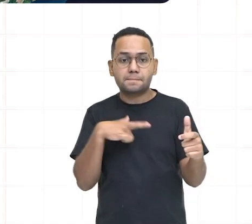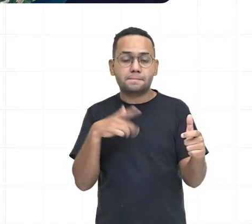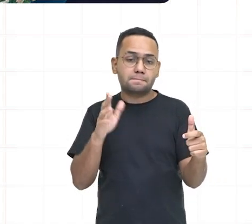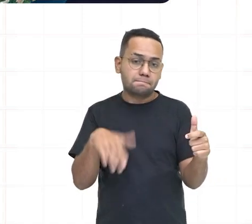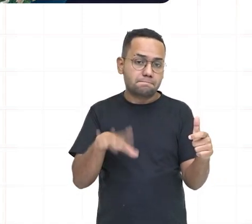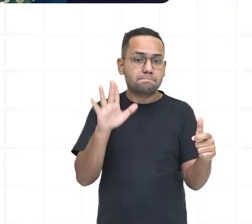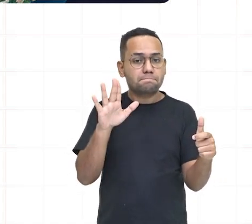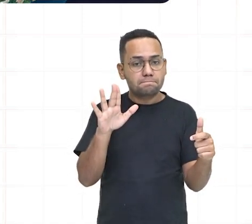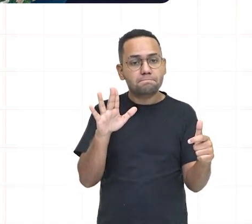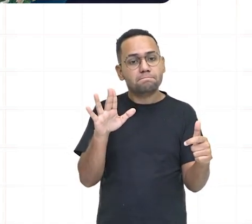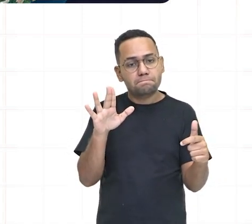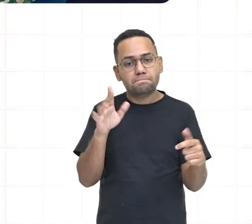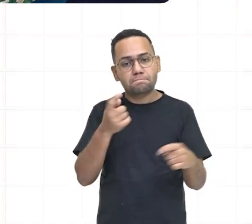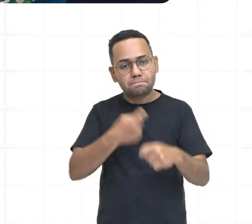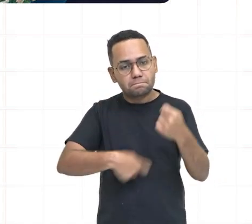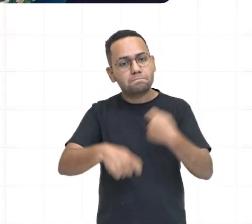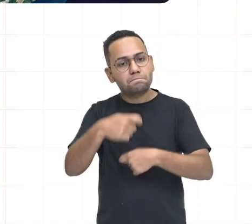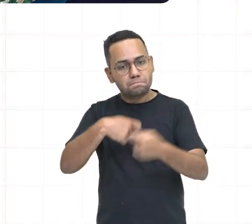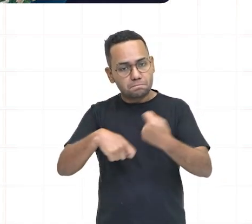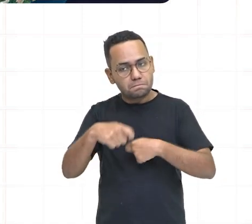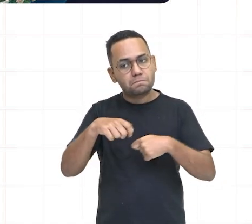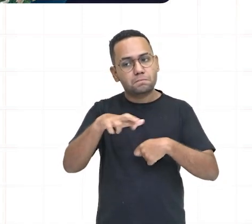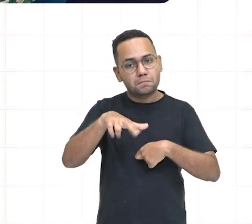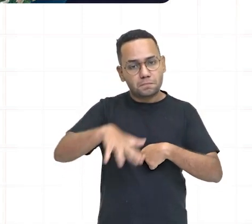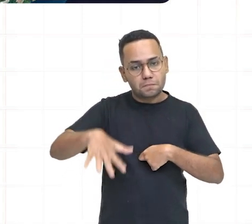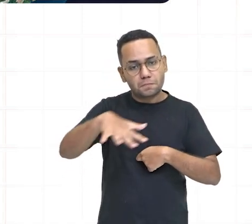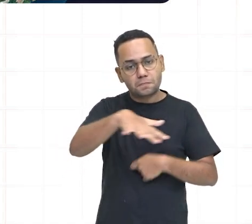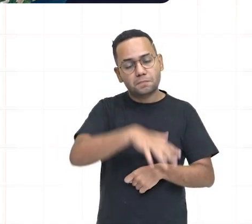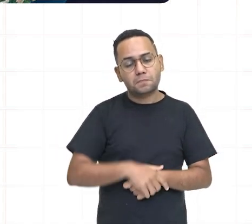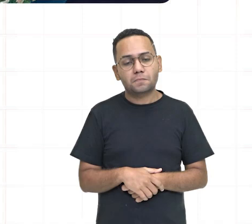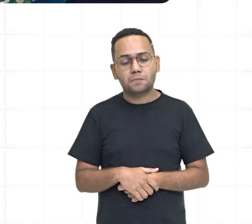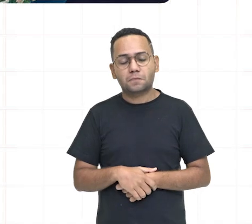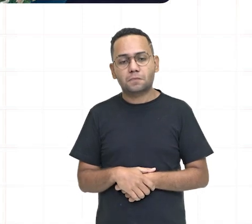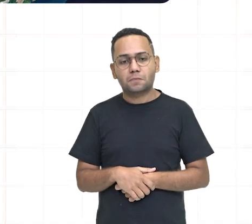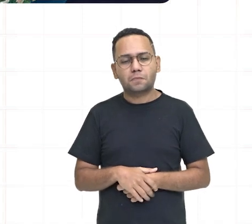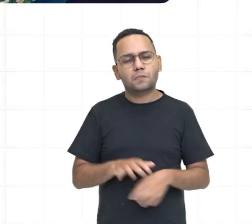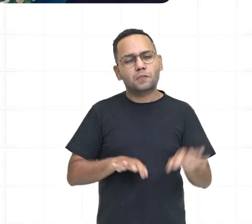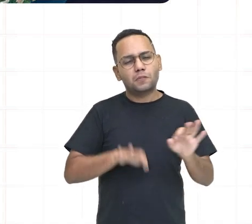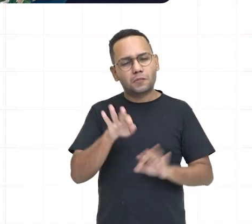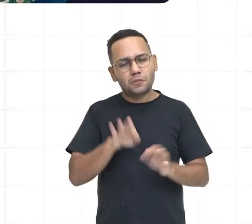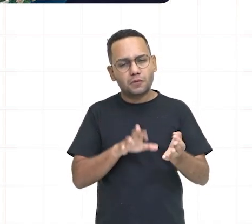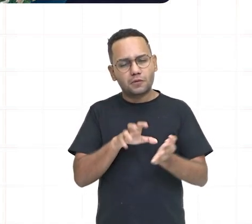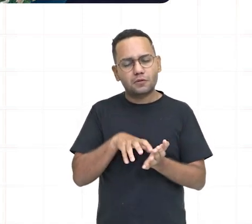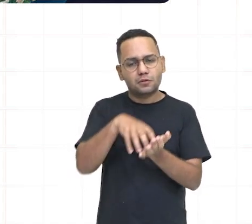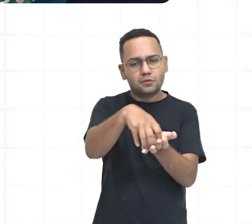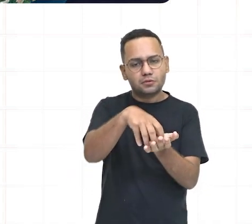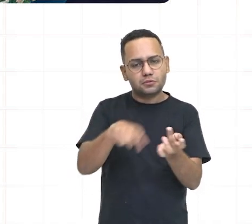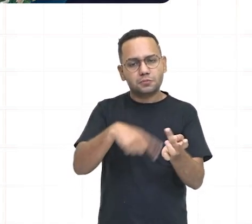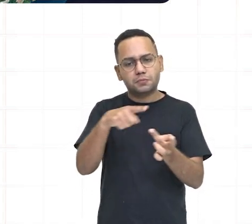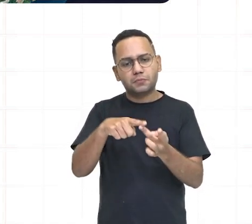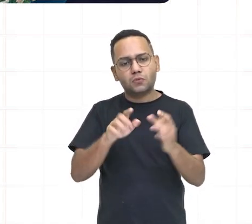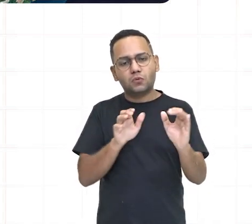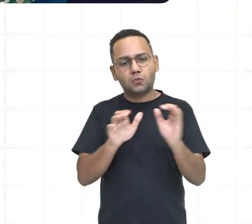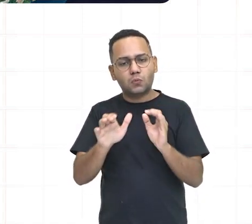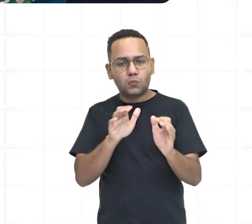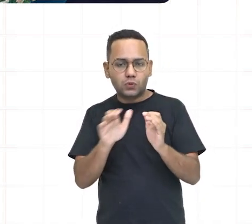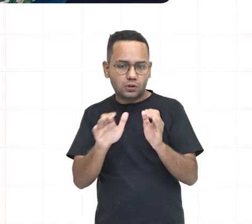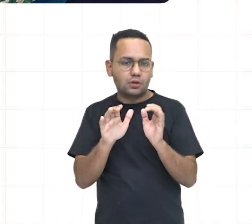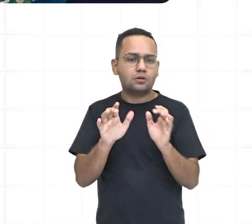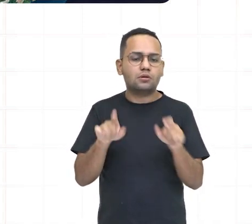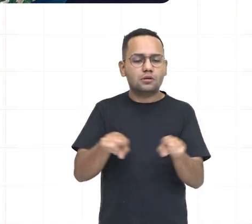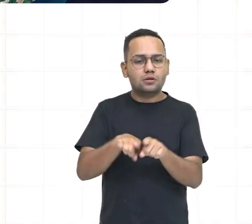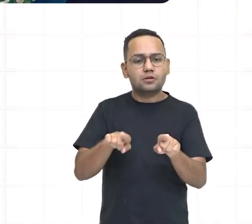isso? Temos a estruturação de transportes, comunicação e de energia